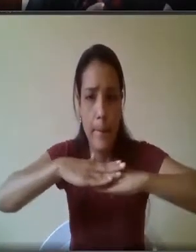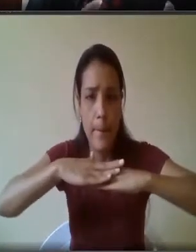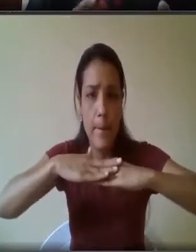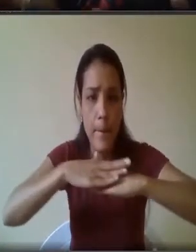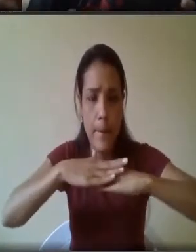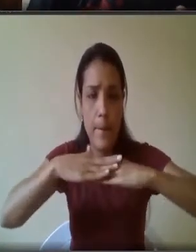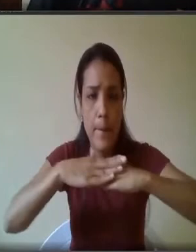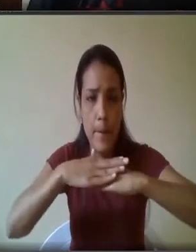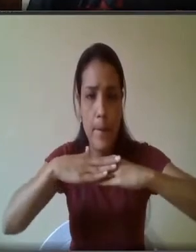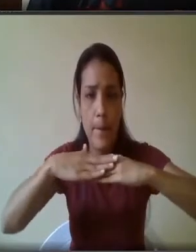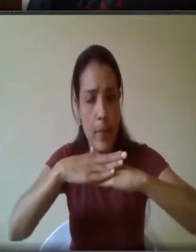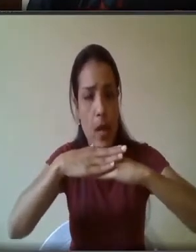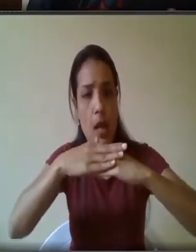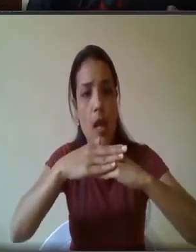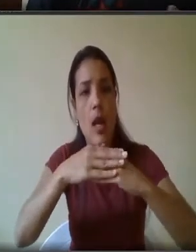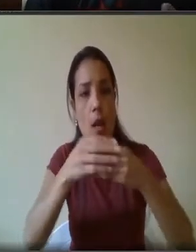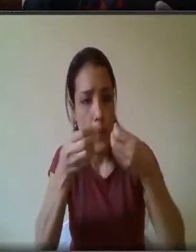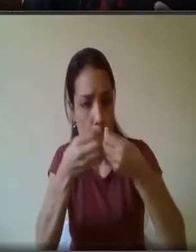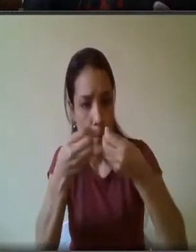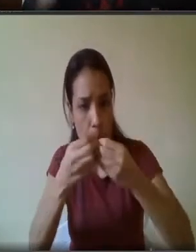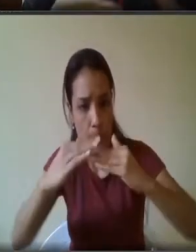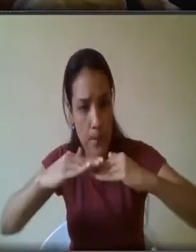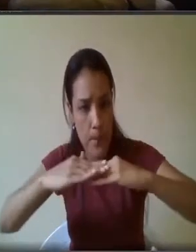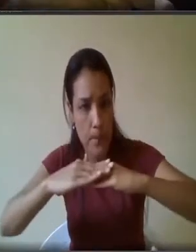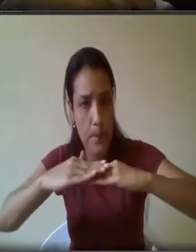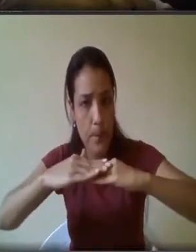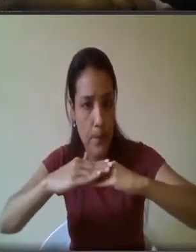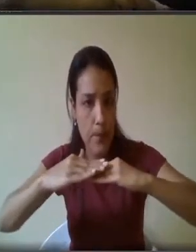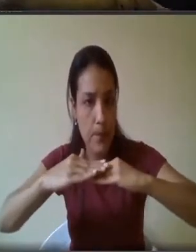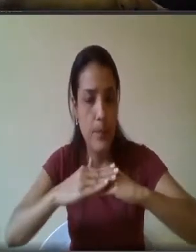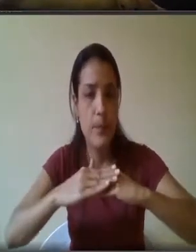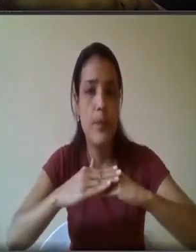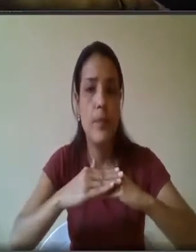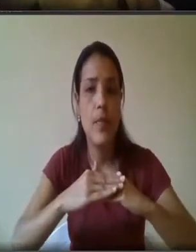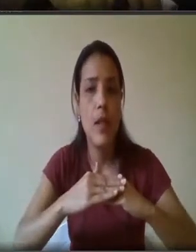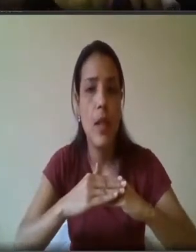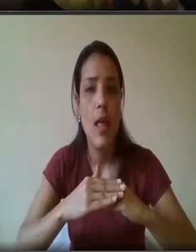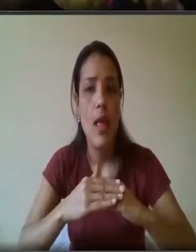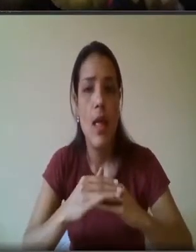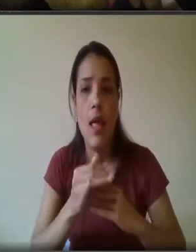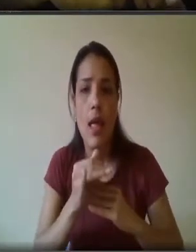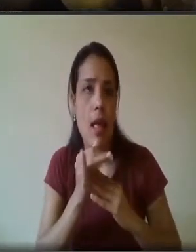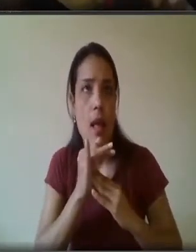está indo para o outro dessa massa continental. É como se elas estivessem num processo de